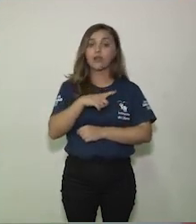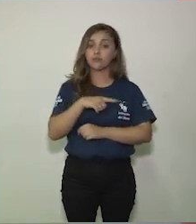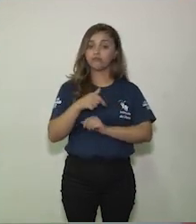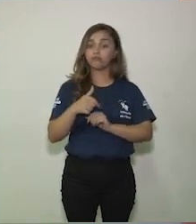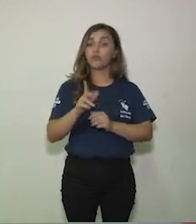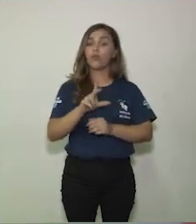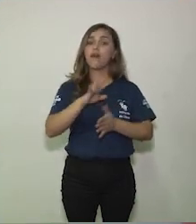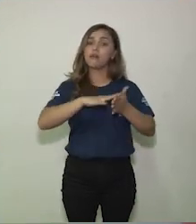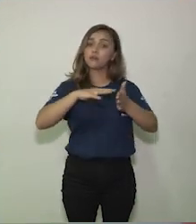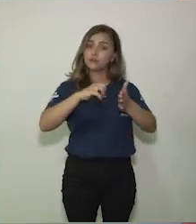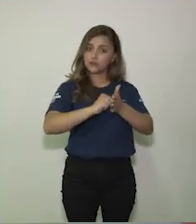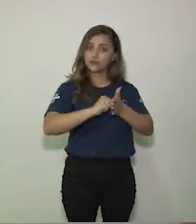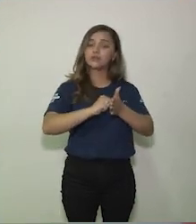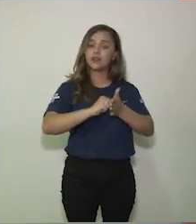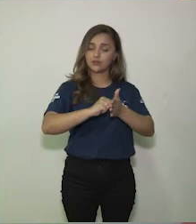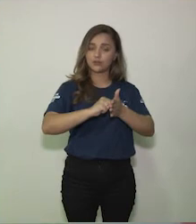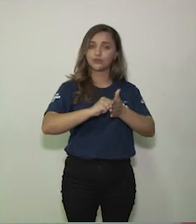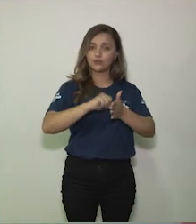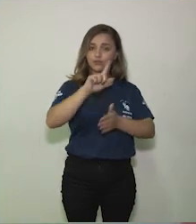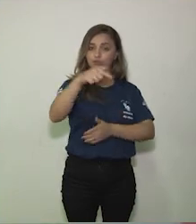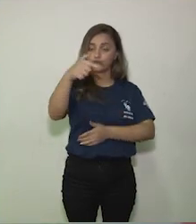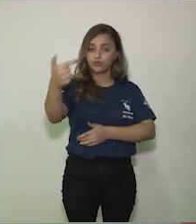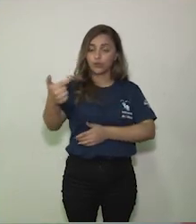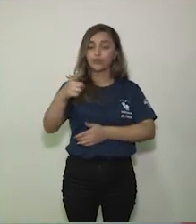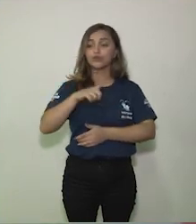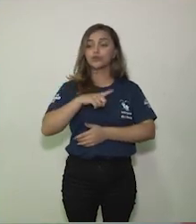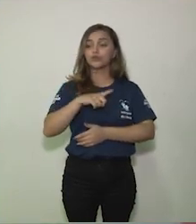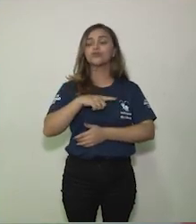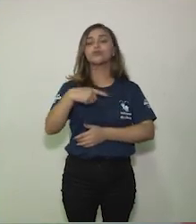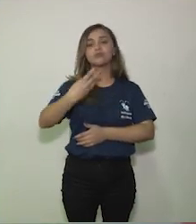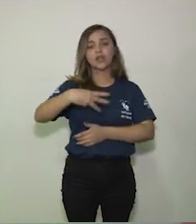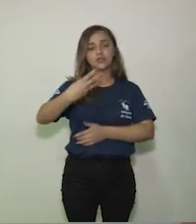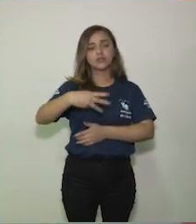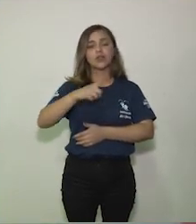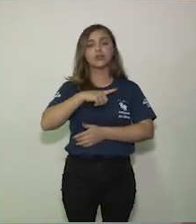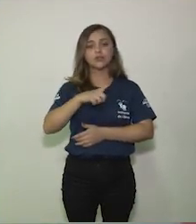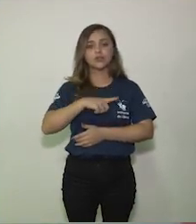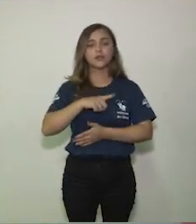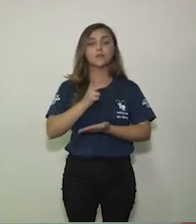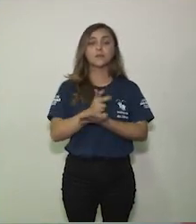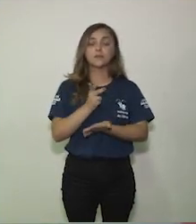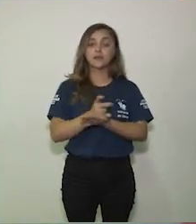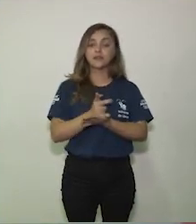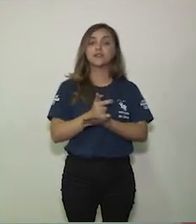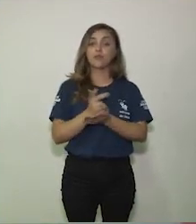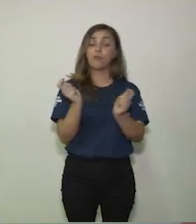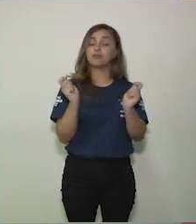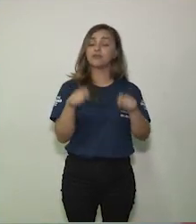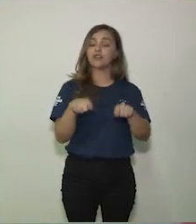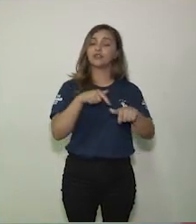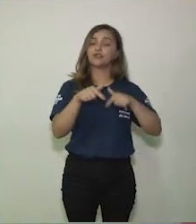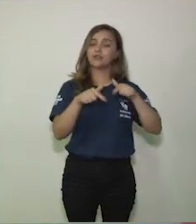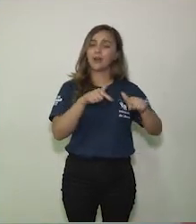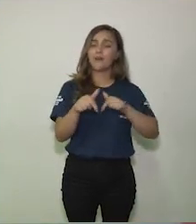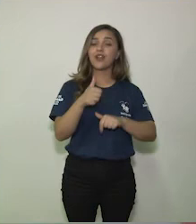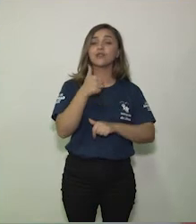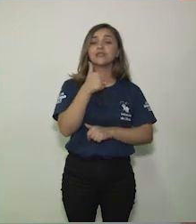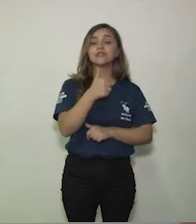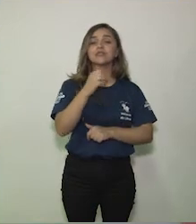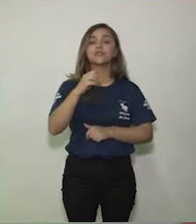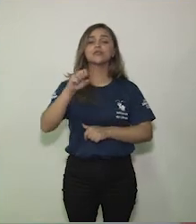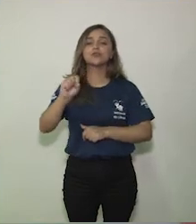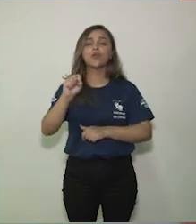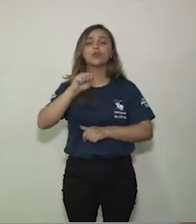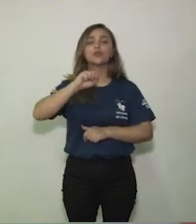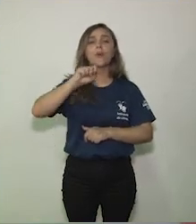terceirizados, mesmo com serviços não sendo prestados, para garantir o emprego de 108 mil pessoas na cidade